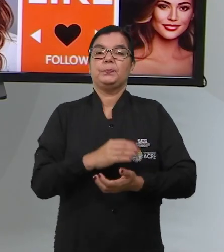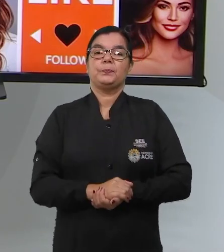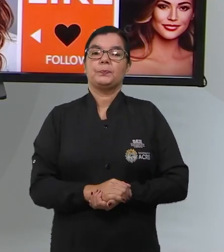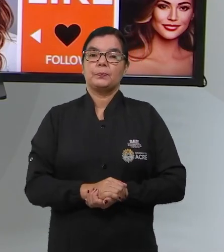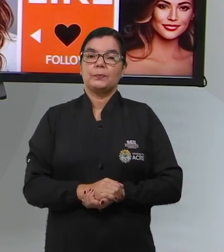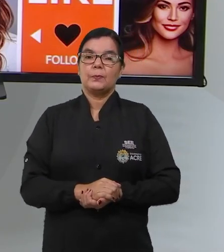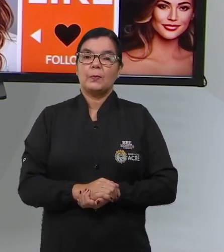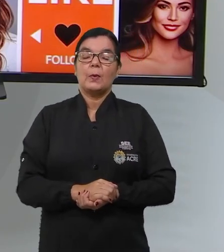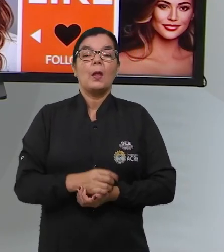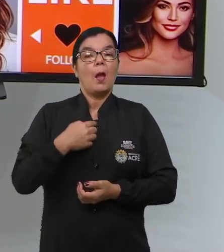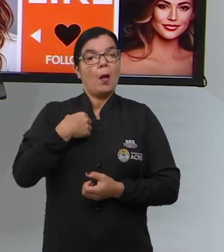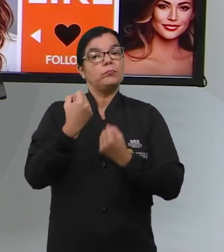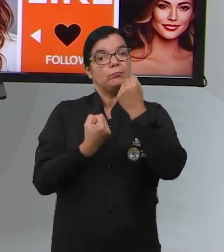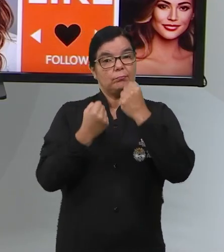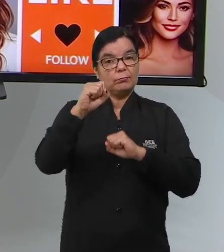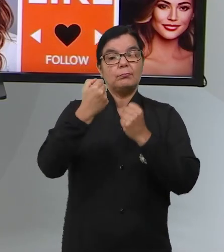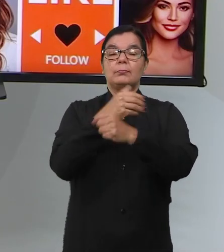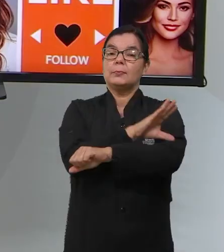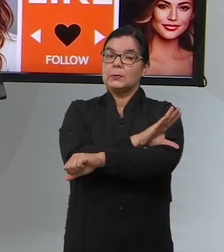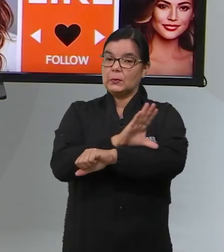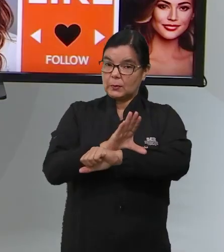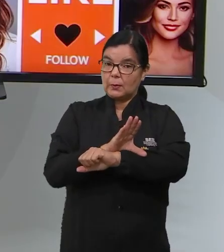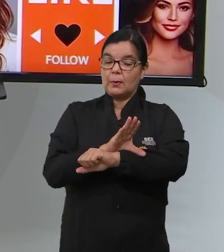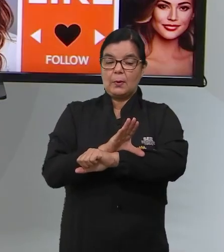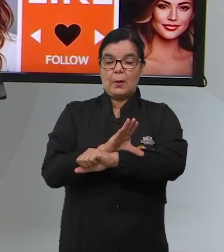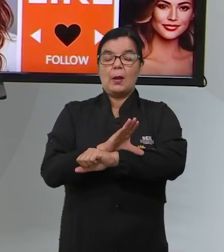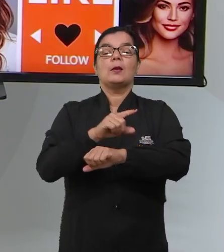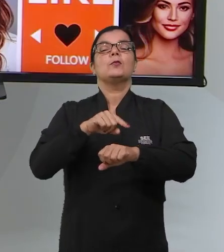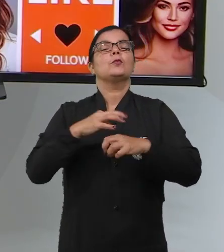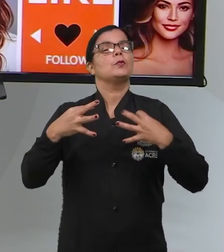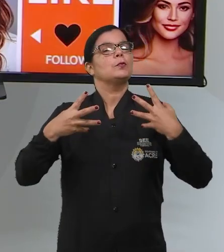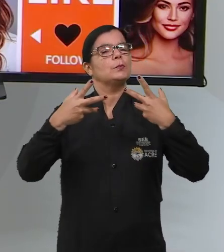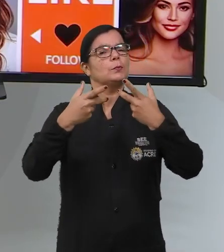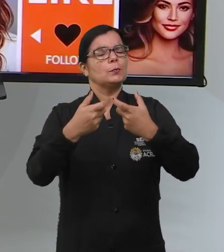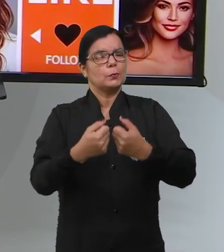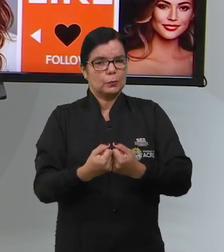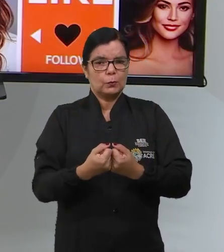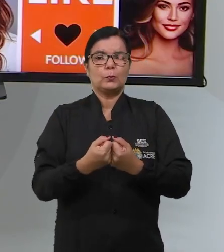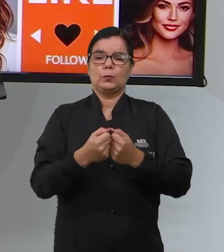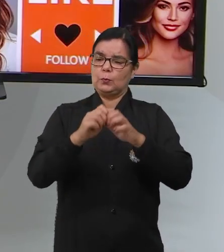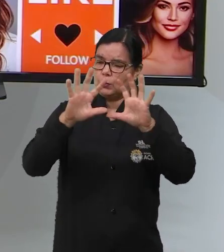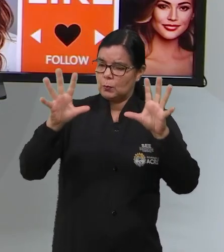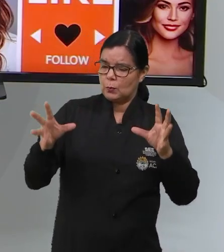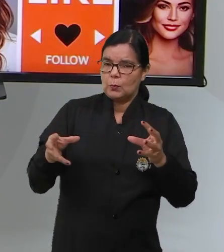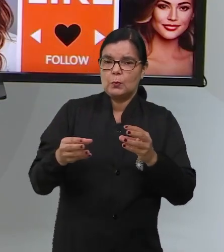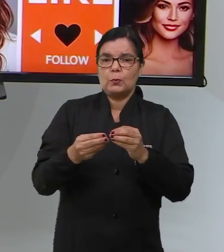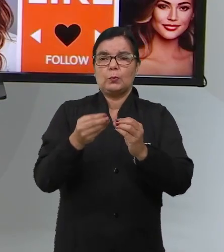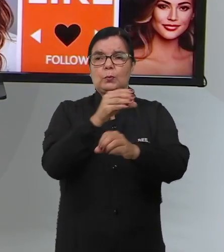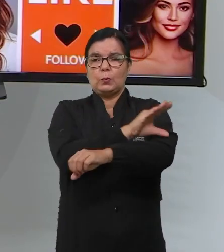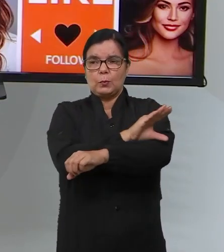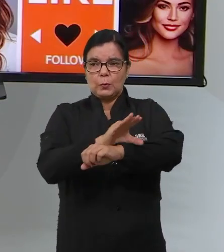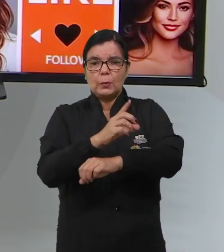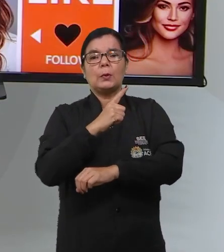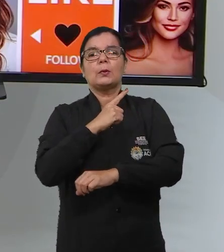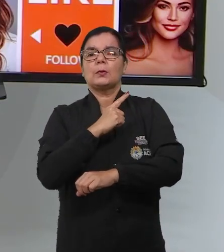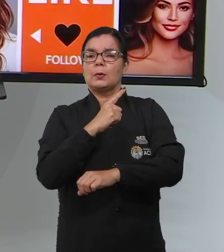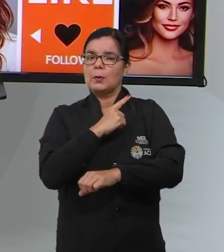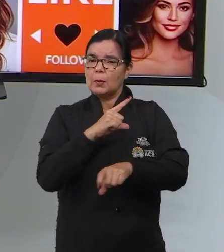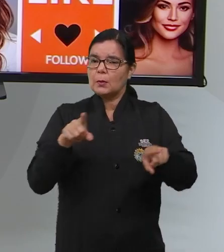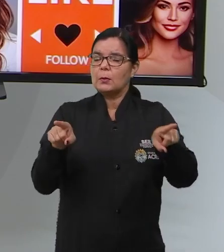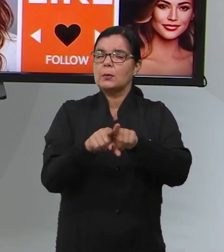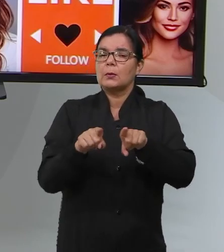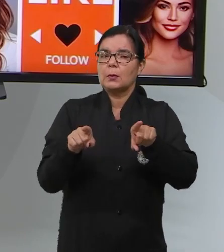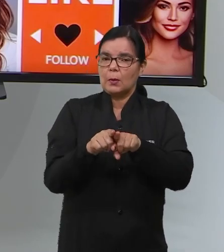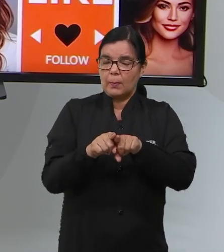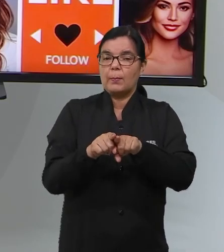explicações. A indústria cultural, ela faz com que todo esse aparato cultural, ele também torne-se